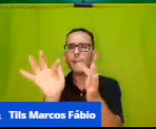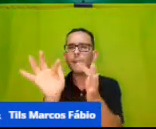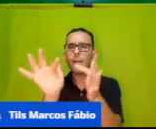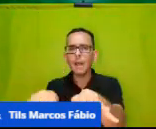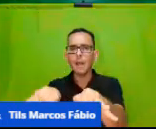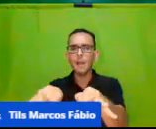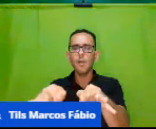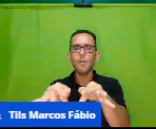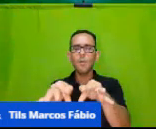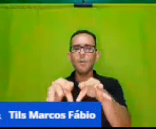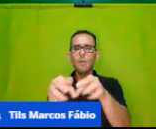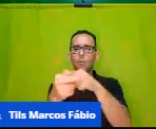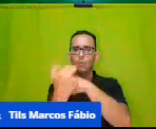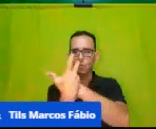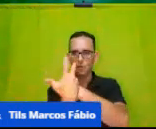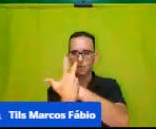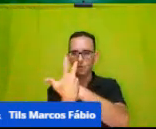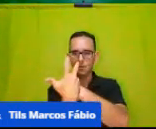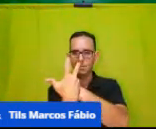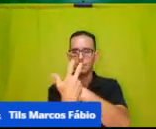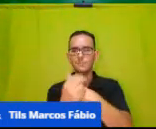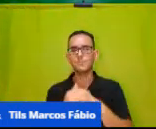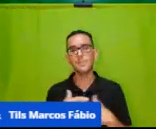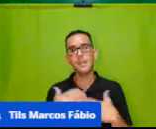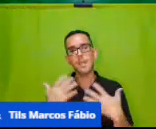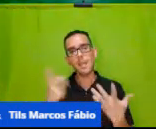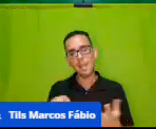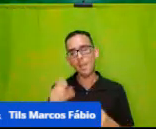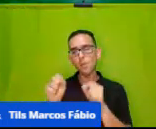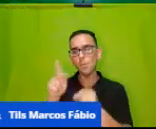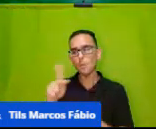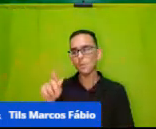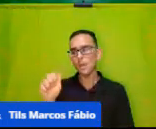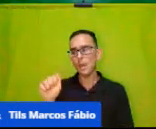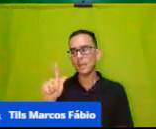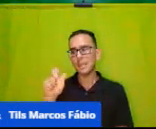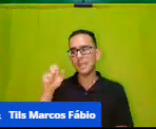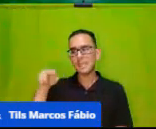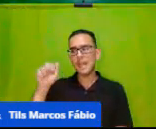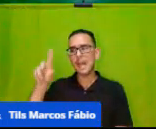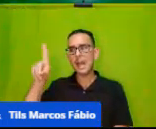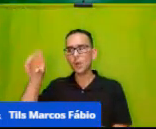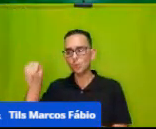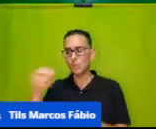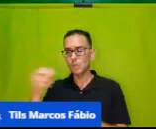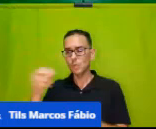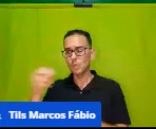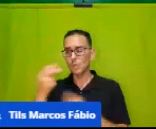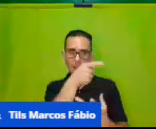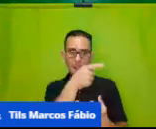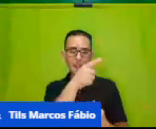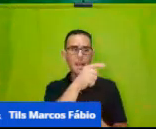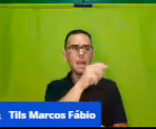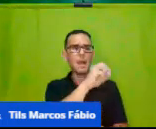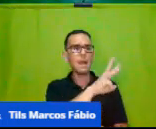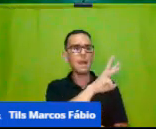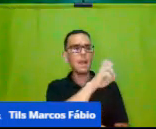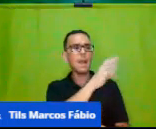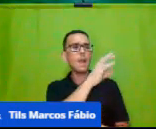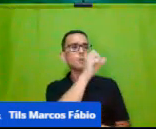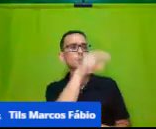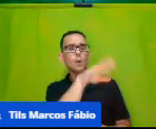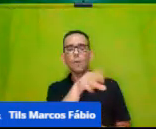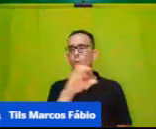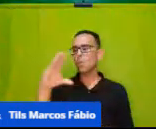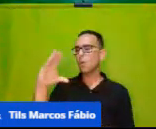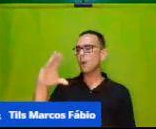finais. E aí, nisso que o Aguinaldo comentou, né? Então, gostaria de ouvir do Elton e do Carlos, né?